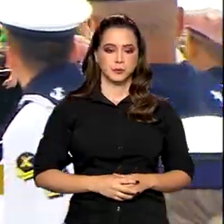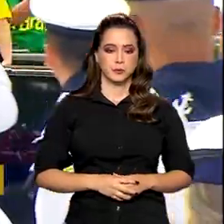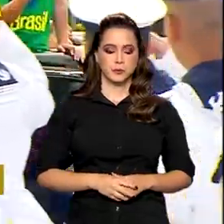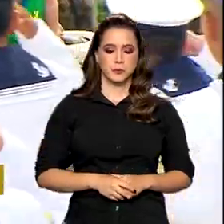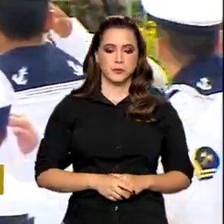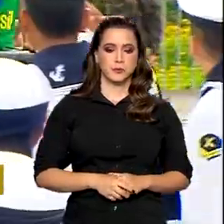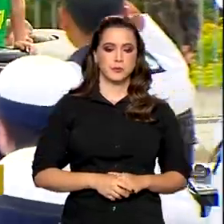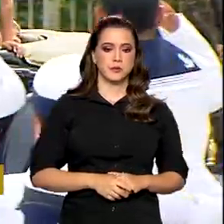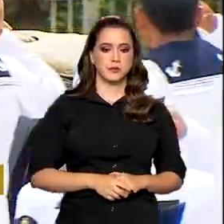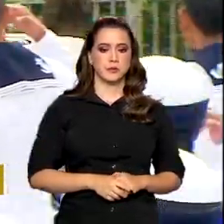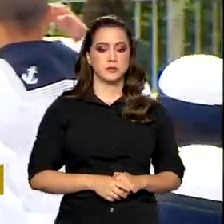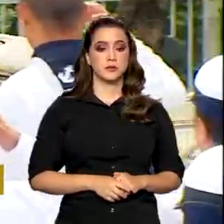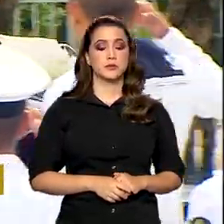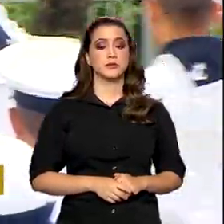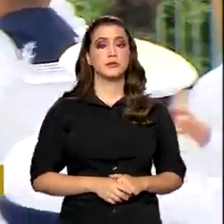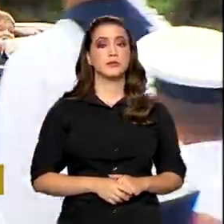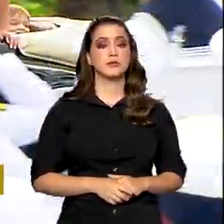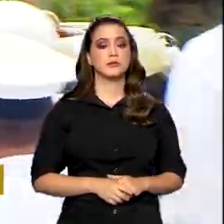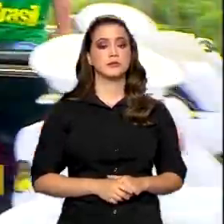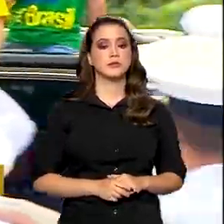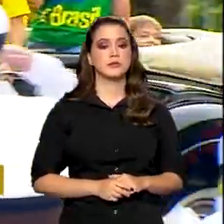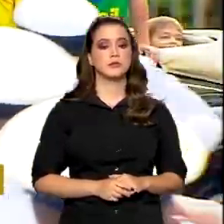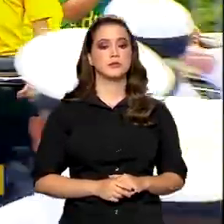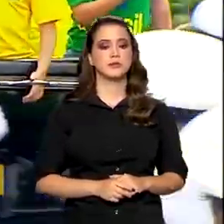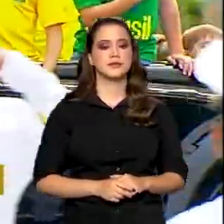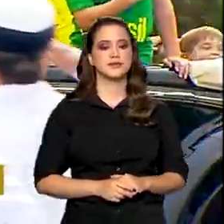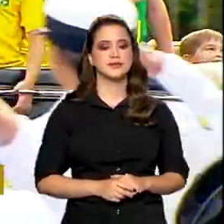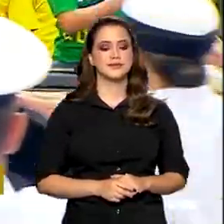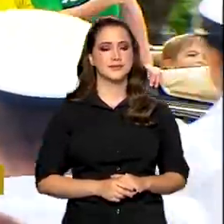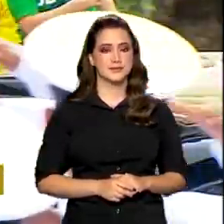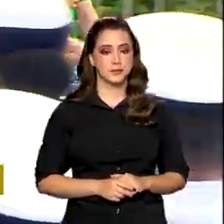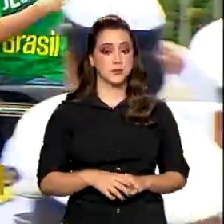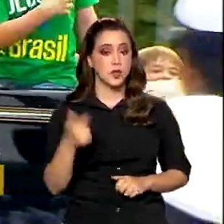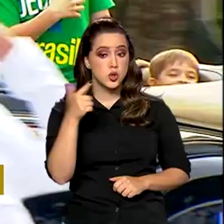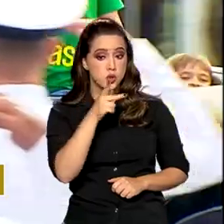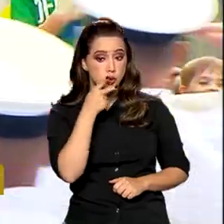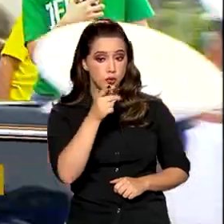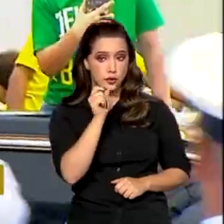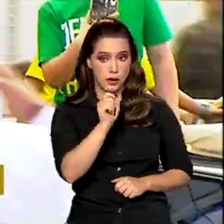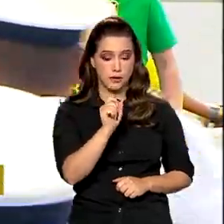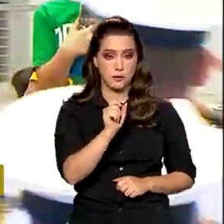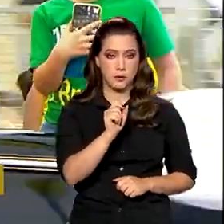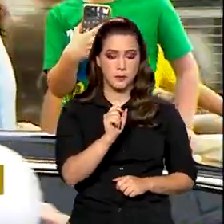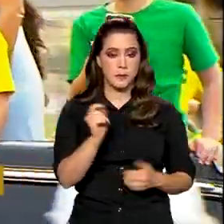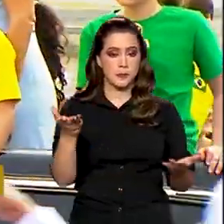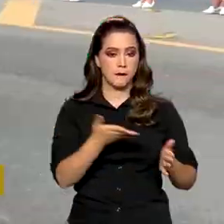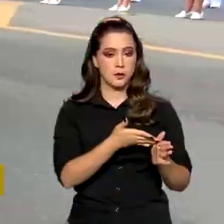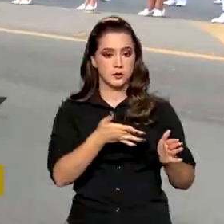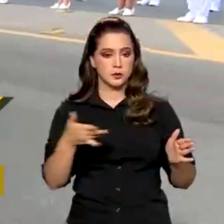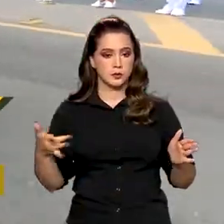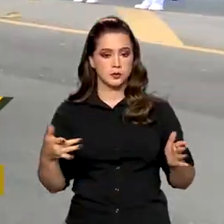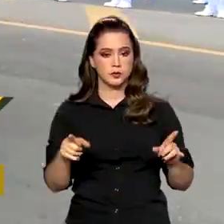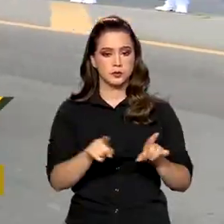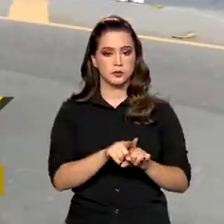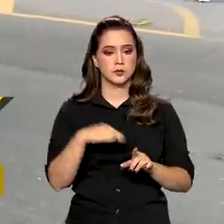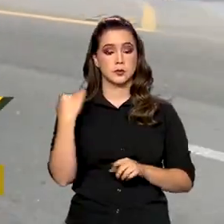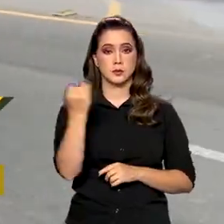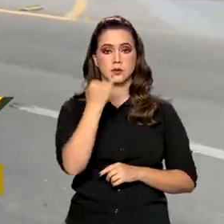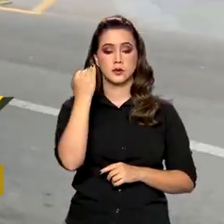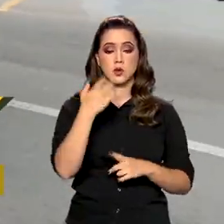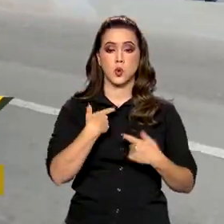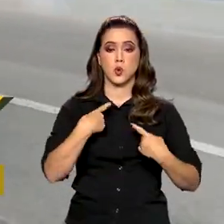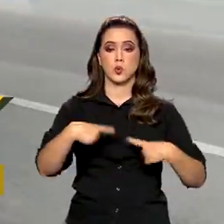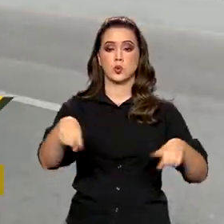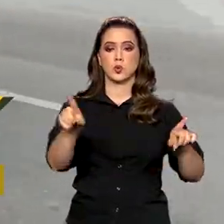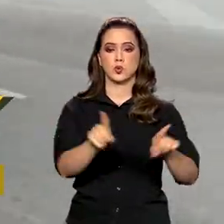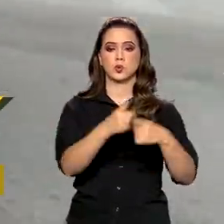Essa canção, Cisne Branco da Marinha. Repete, comandante, fala, por favor. Nesse momento vai estar sendo entoado pela banda